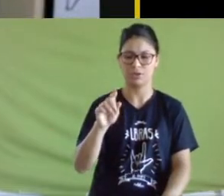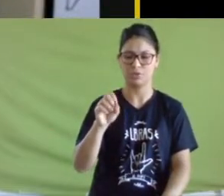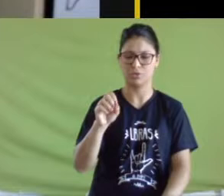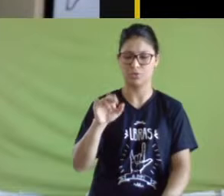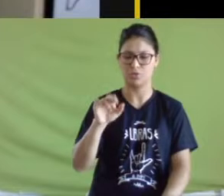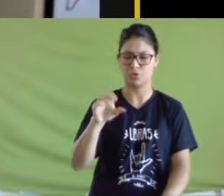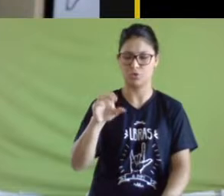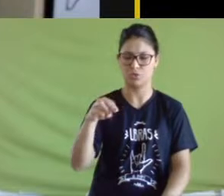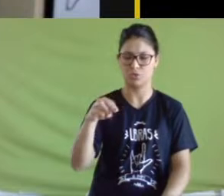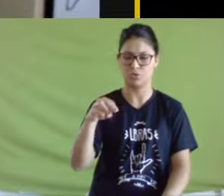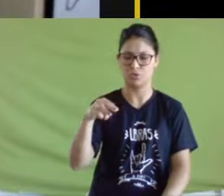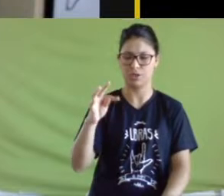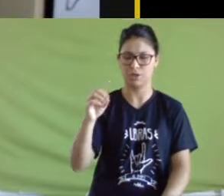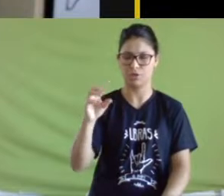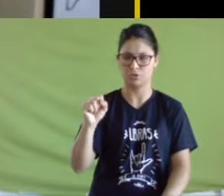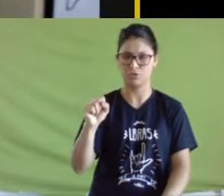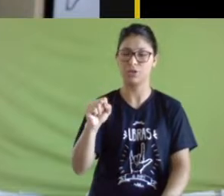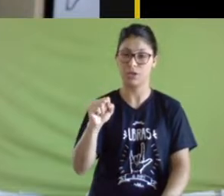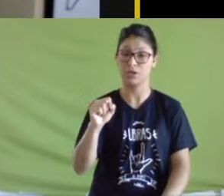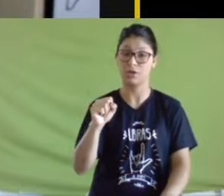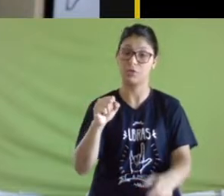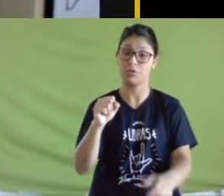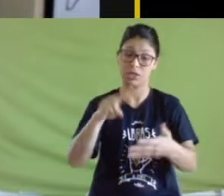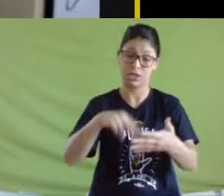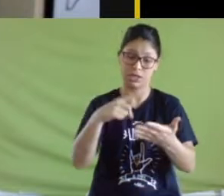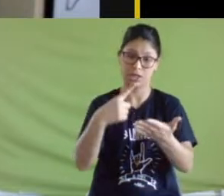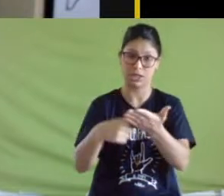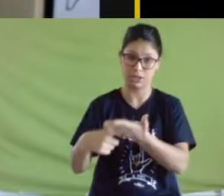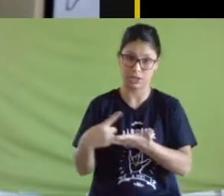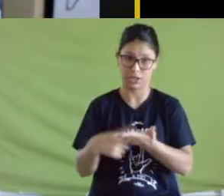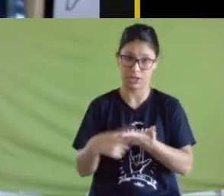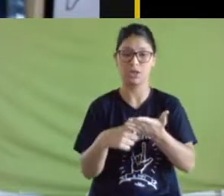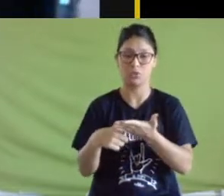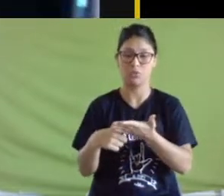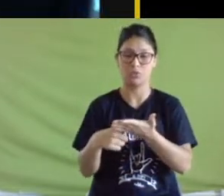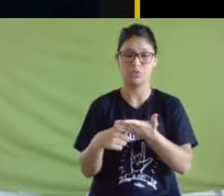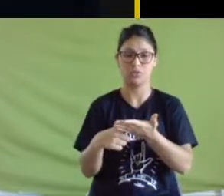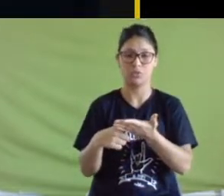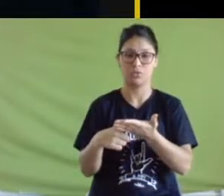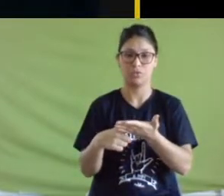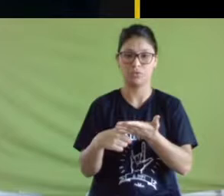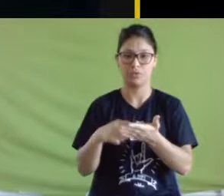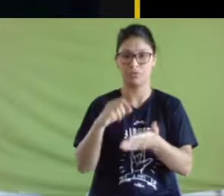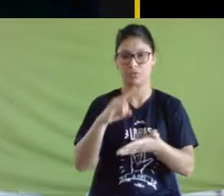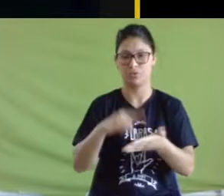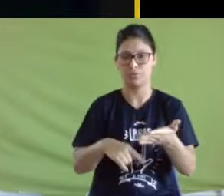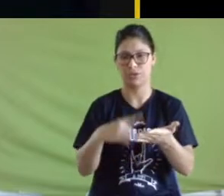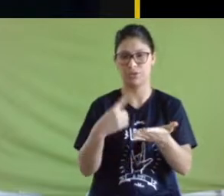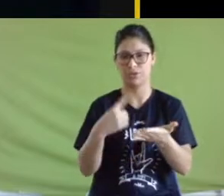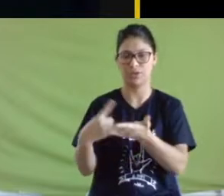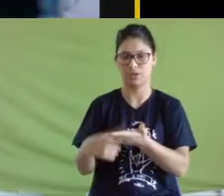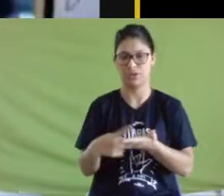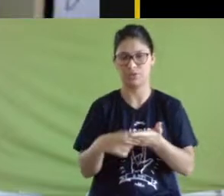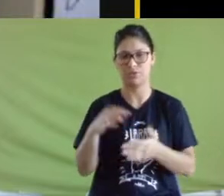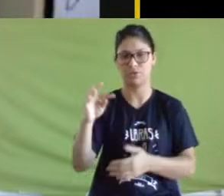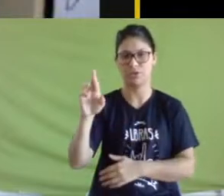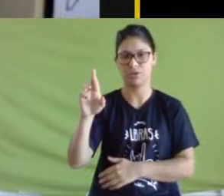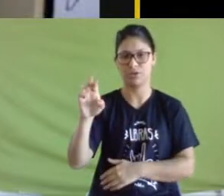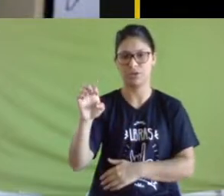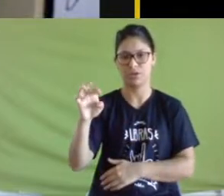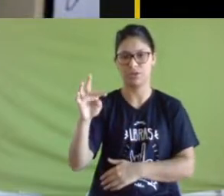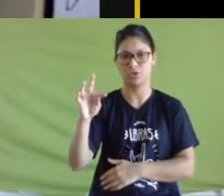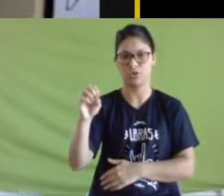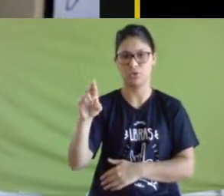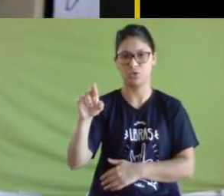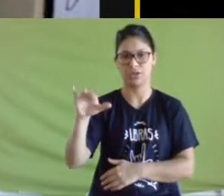os tratados de retórica. Eu lembro que eu descobri no Rio de Janeiro,